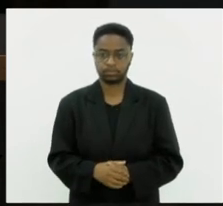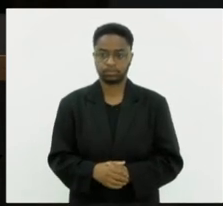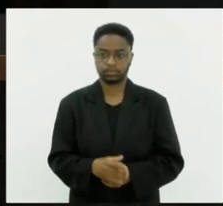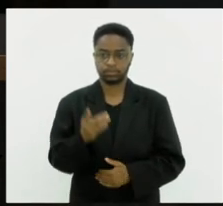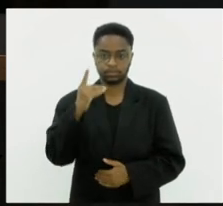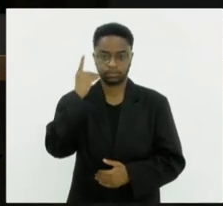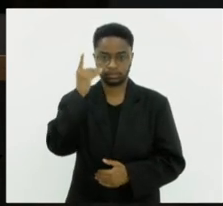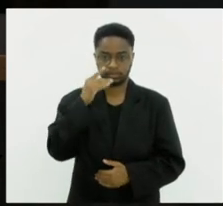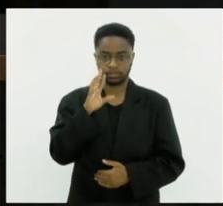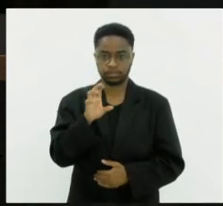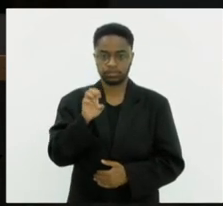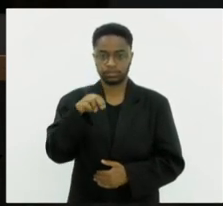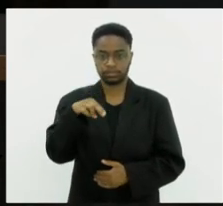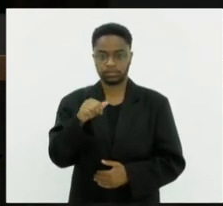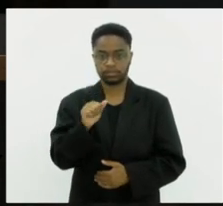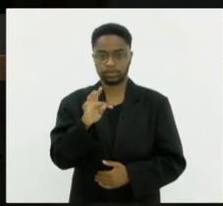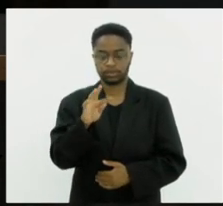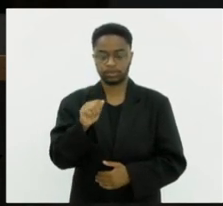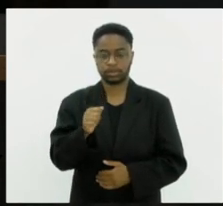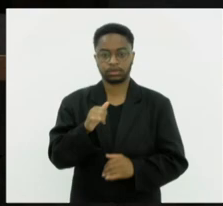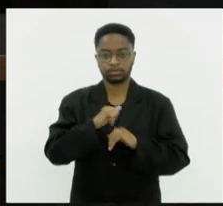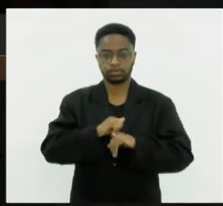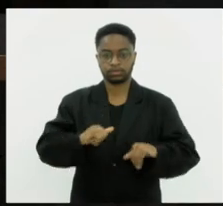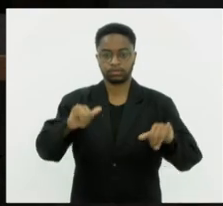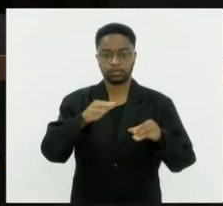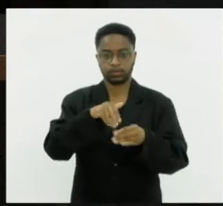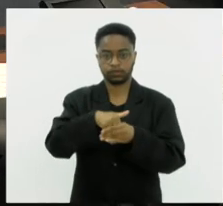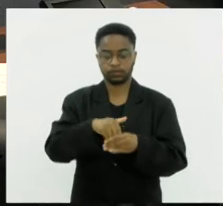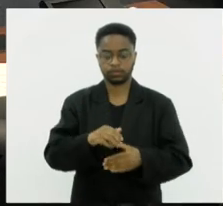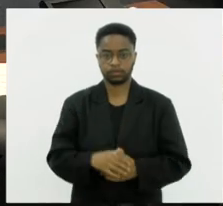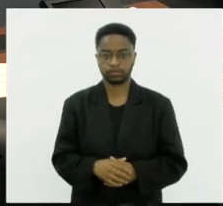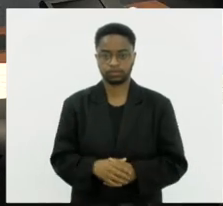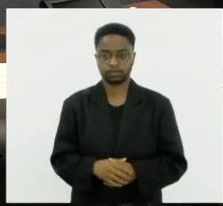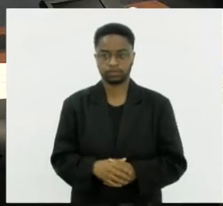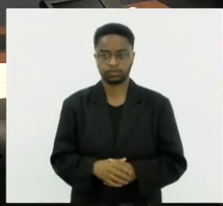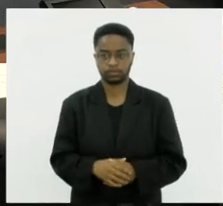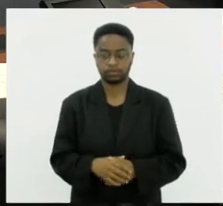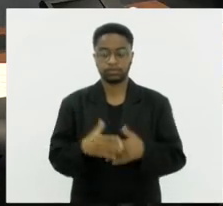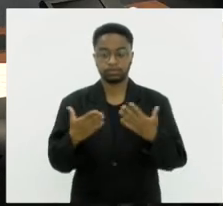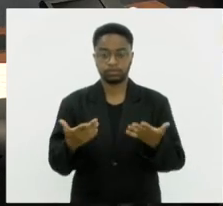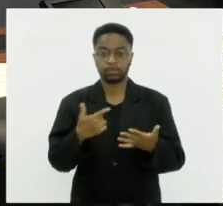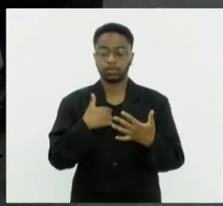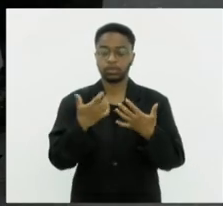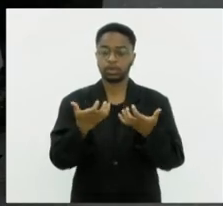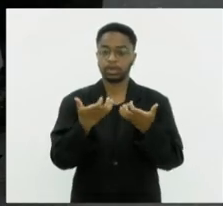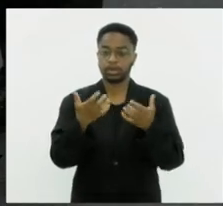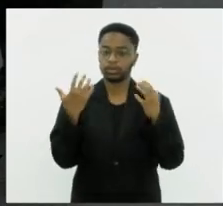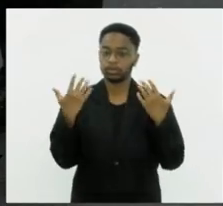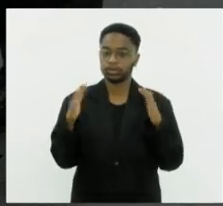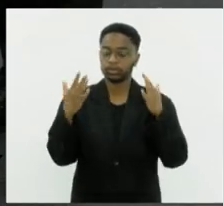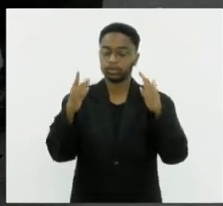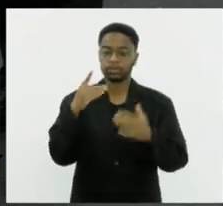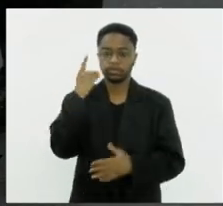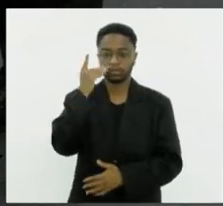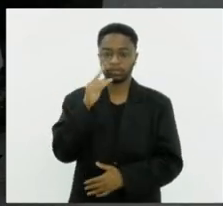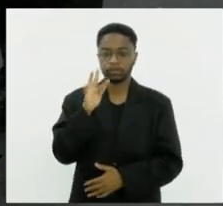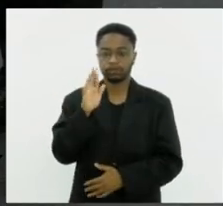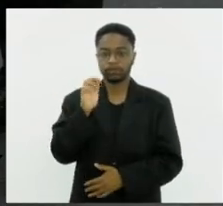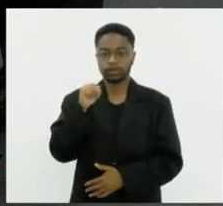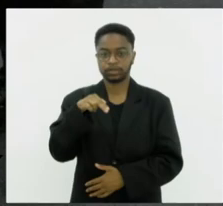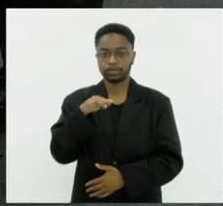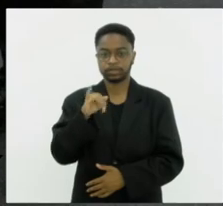Deputada Renata Souza, para declaração de voto. Bom, só quero aqui elogiar a deputada Franciane